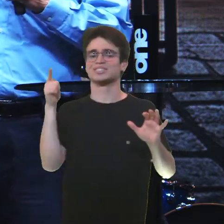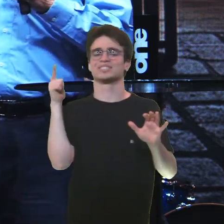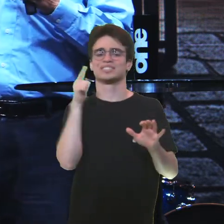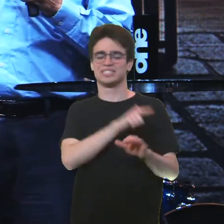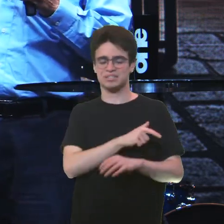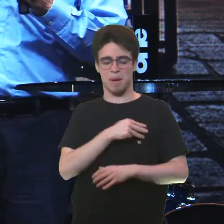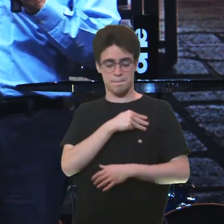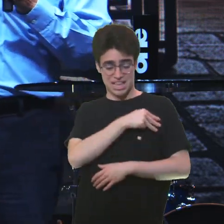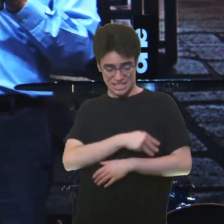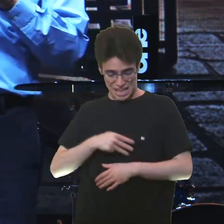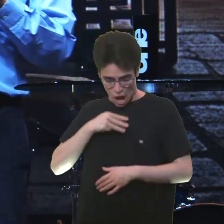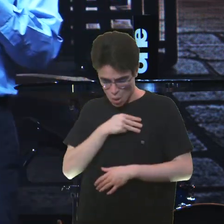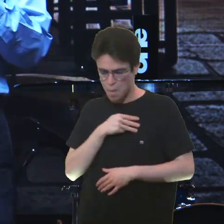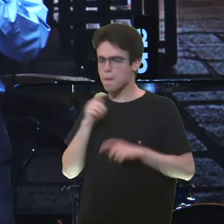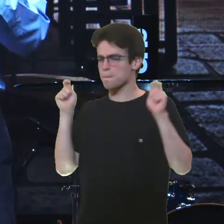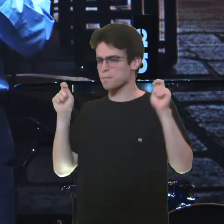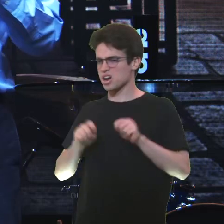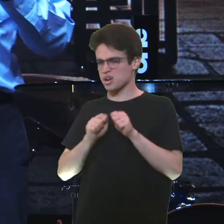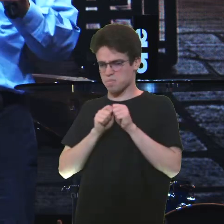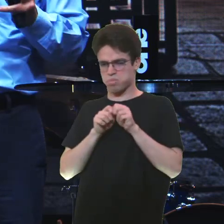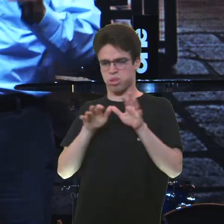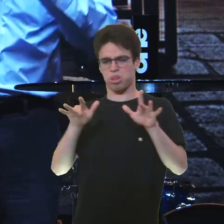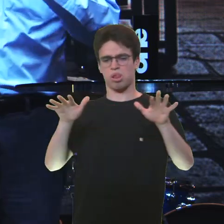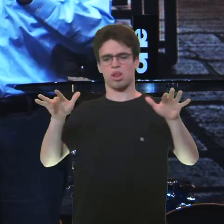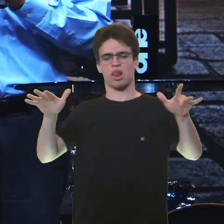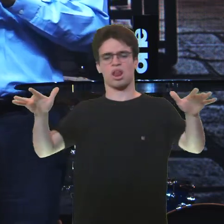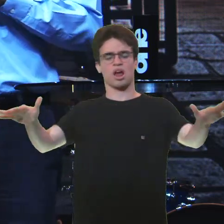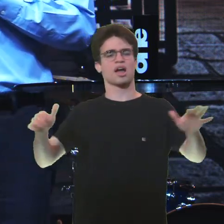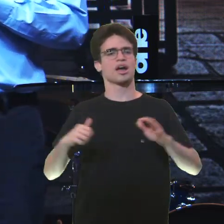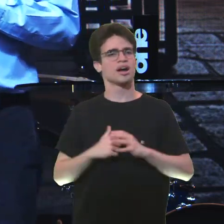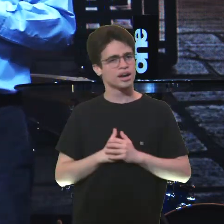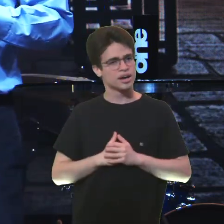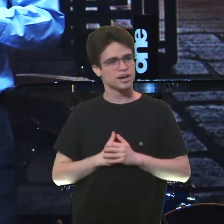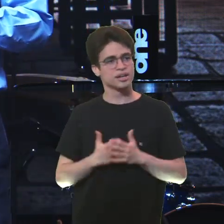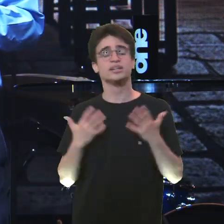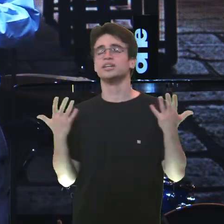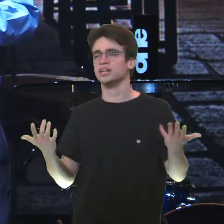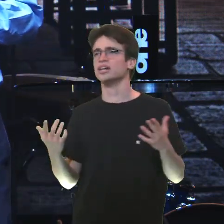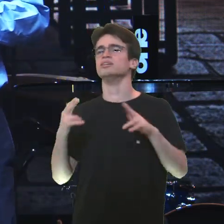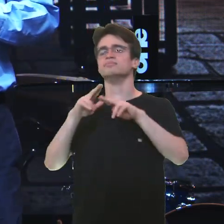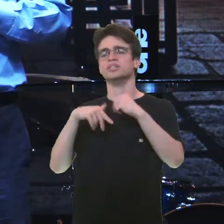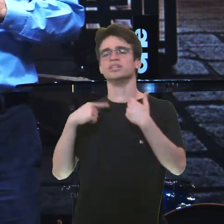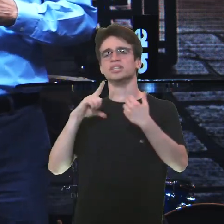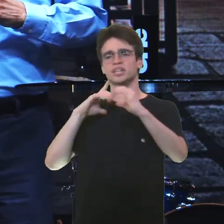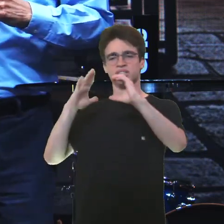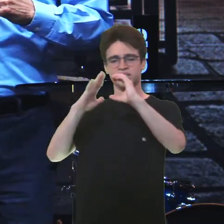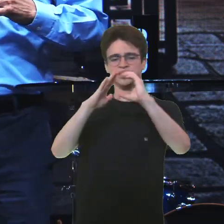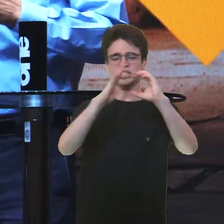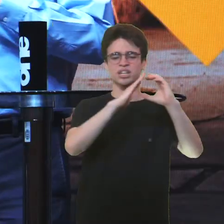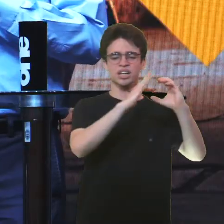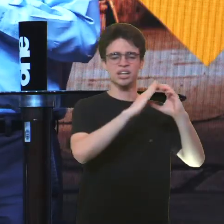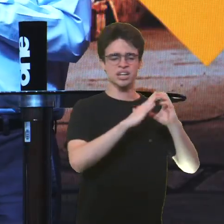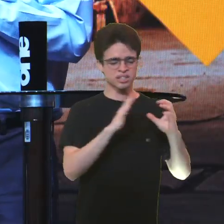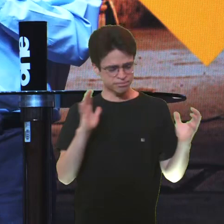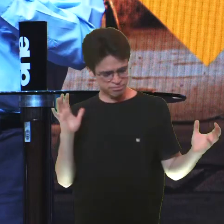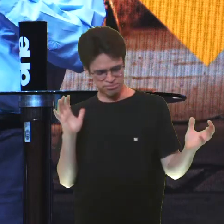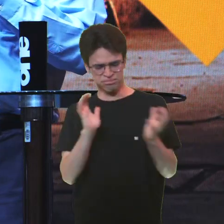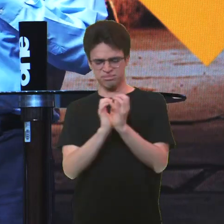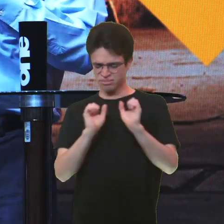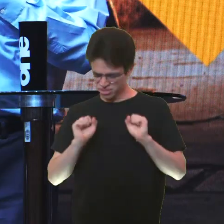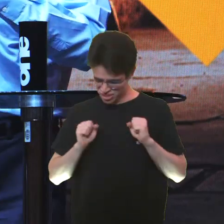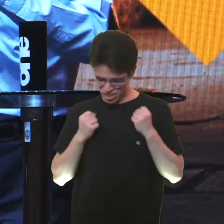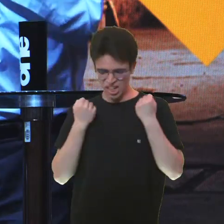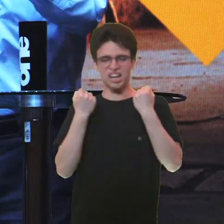missão avança. Cuando nos sumamos al esfuerzo de las células, Quando nós somamos os esforços das células, esta